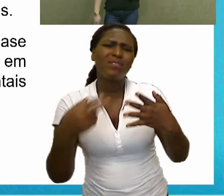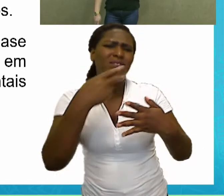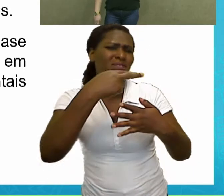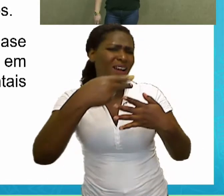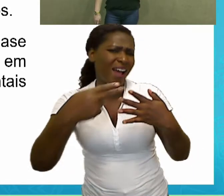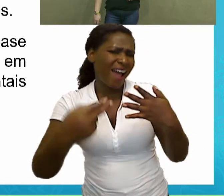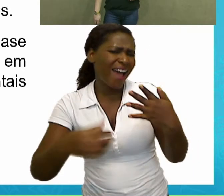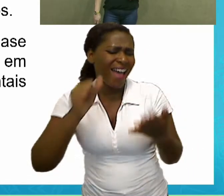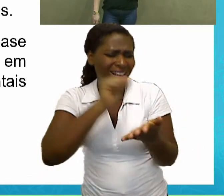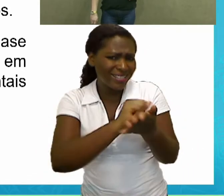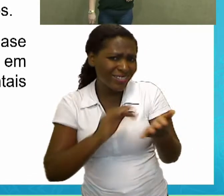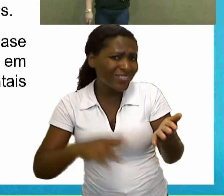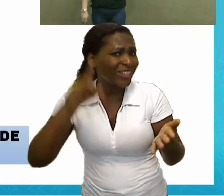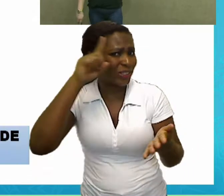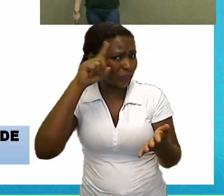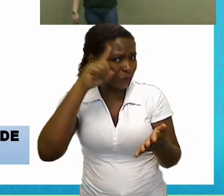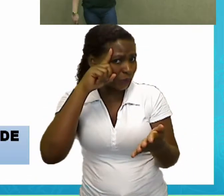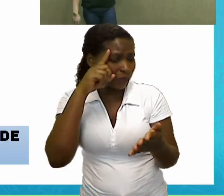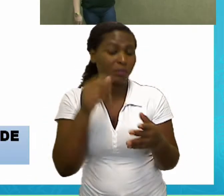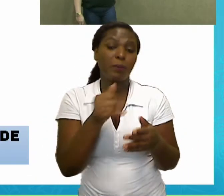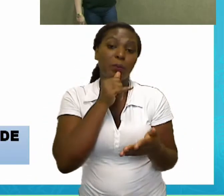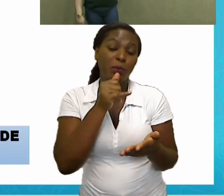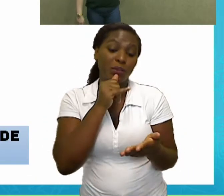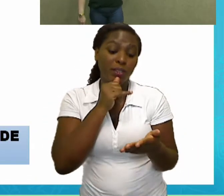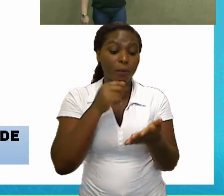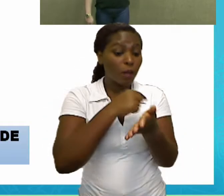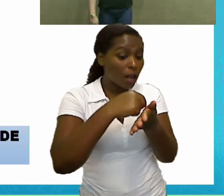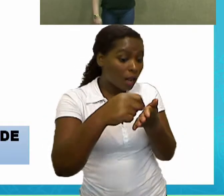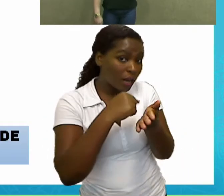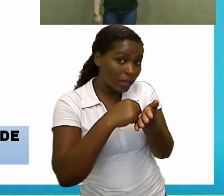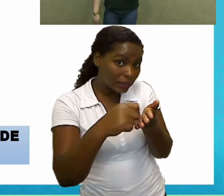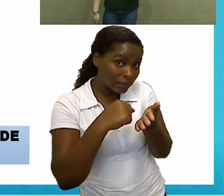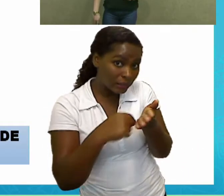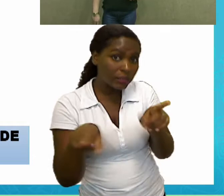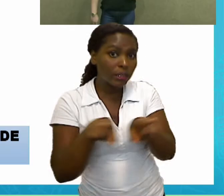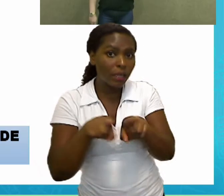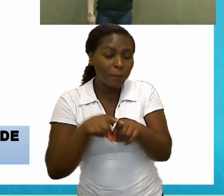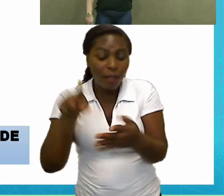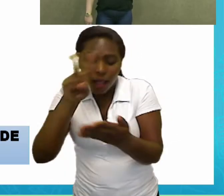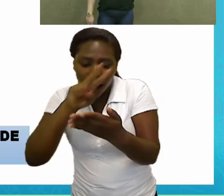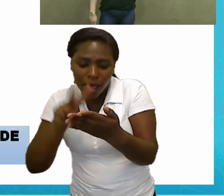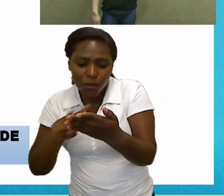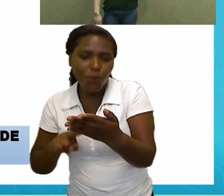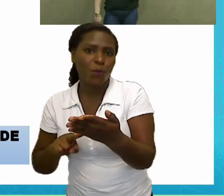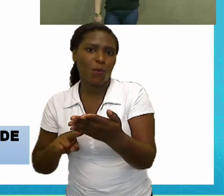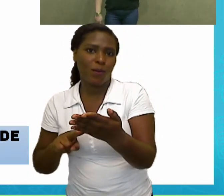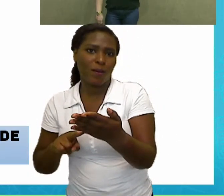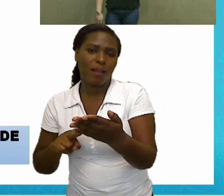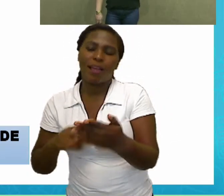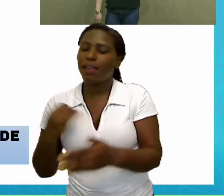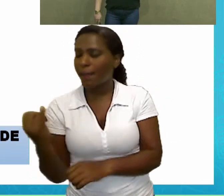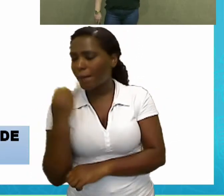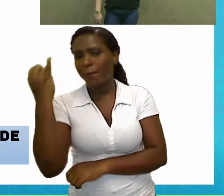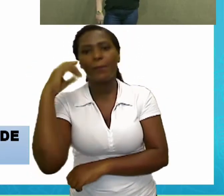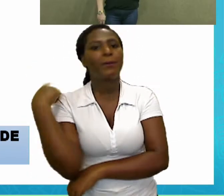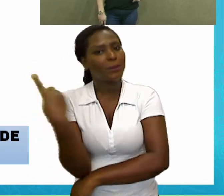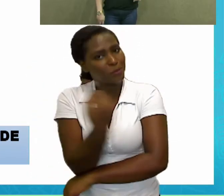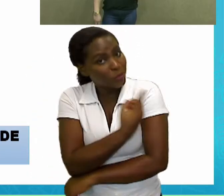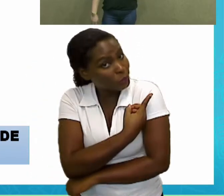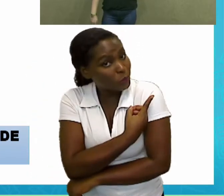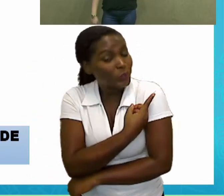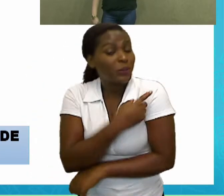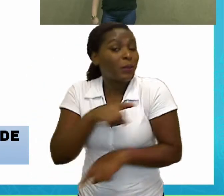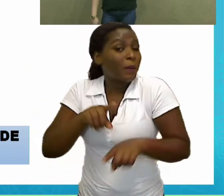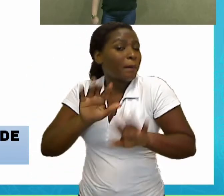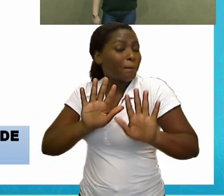fundamentais para todos nós. Mas o português não se baseia apenas